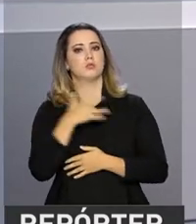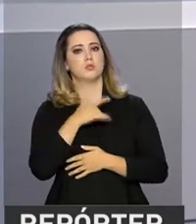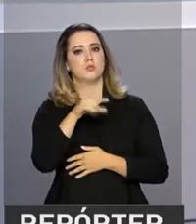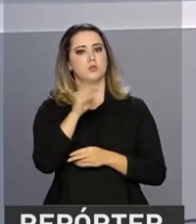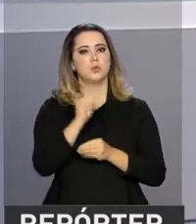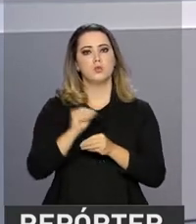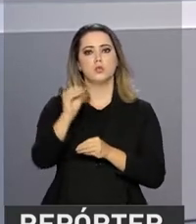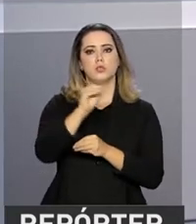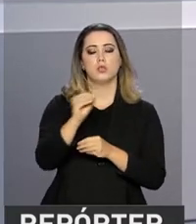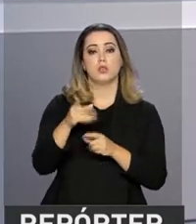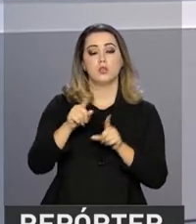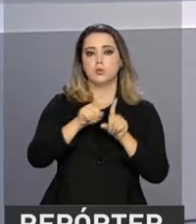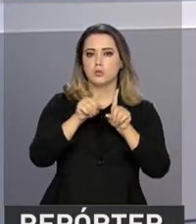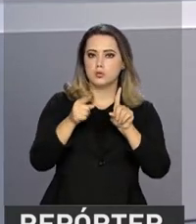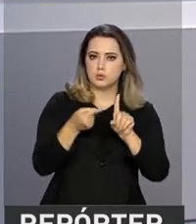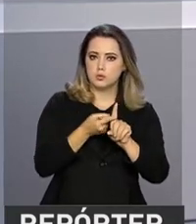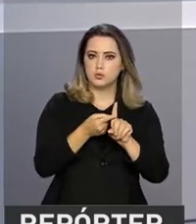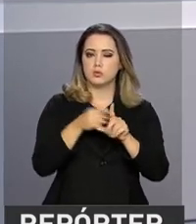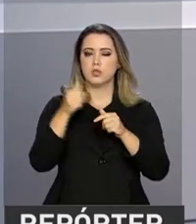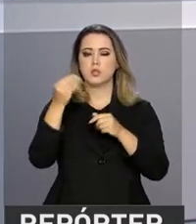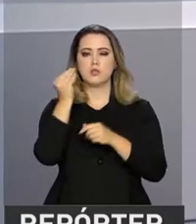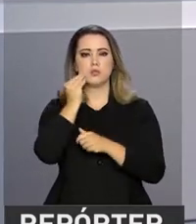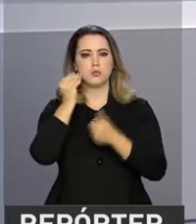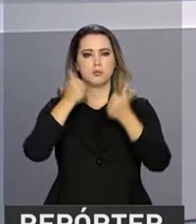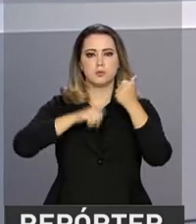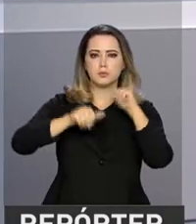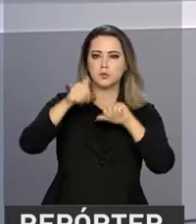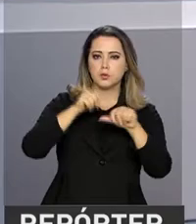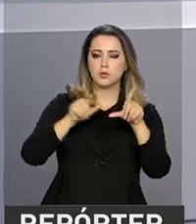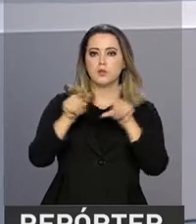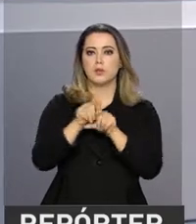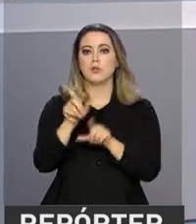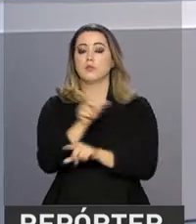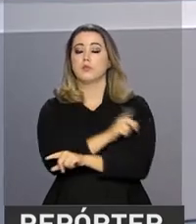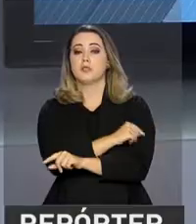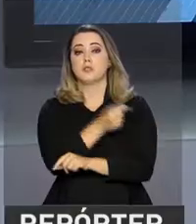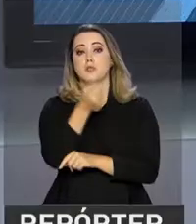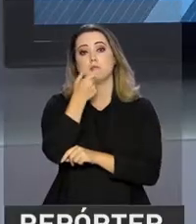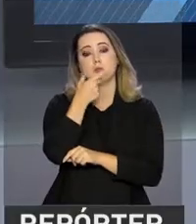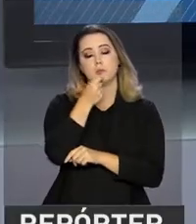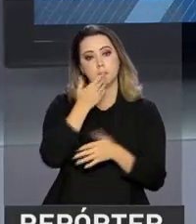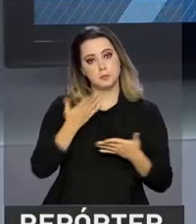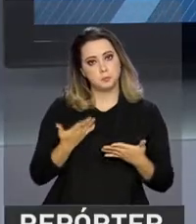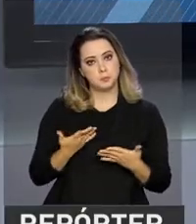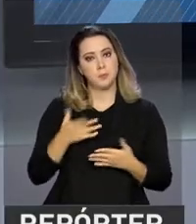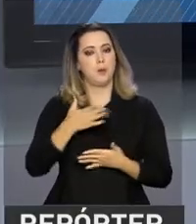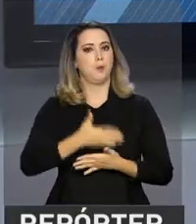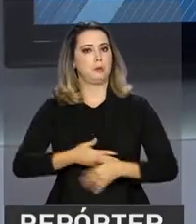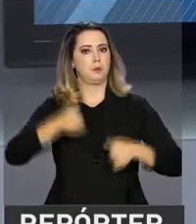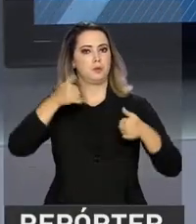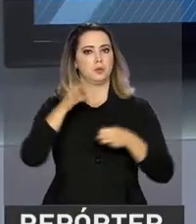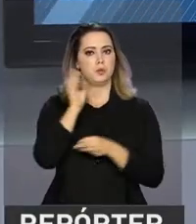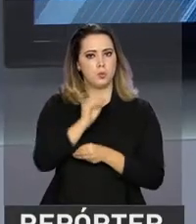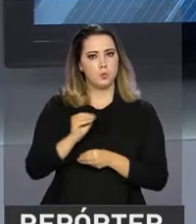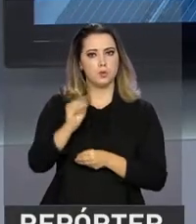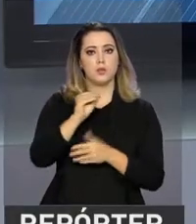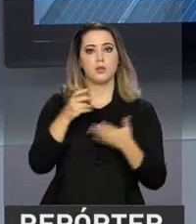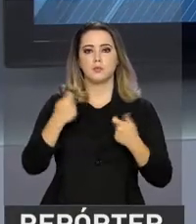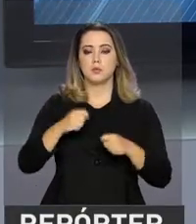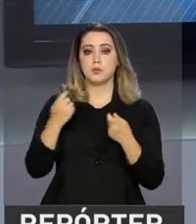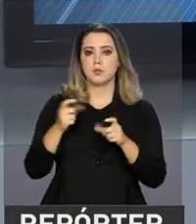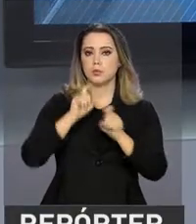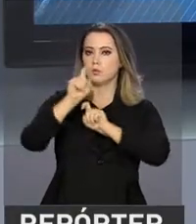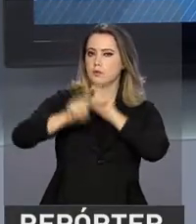acompanhamento pré natal exames laboratoriais vacinas e medicamentos para melhorar o atendimento o governo vai informatizar